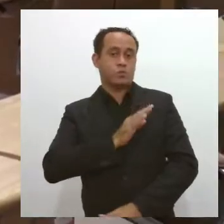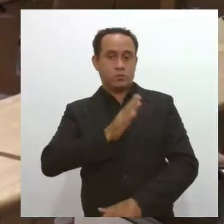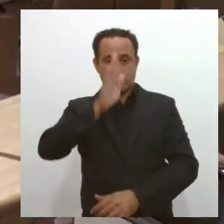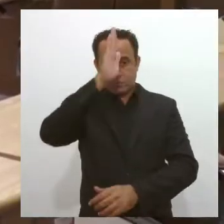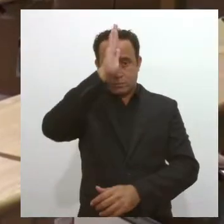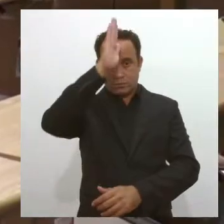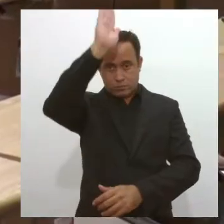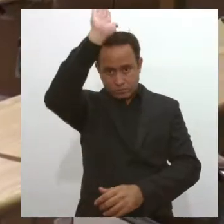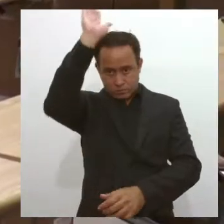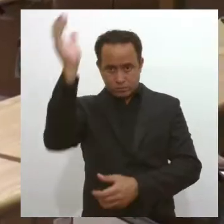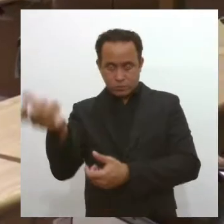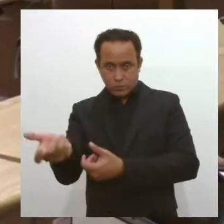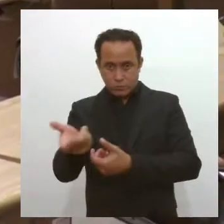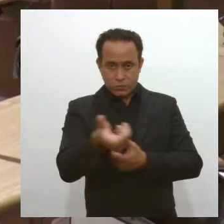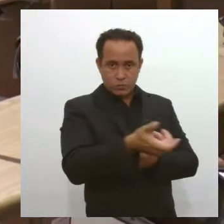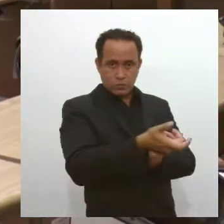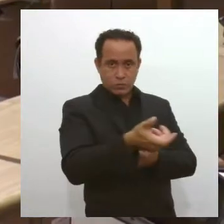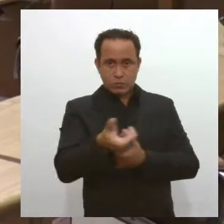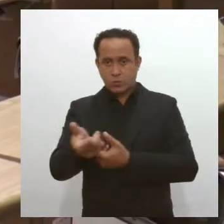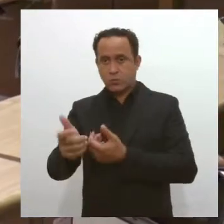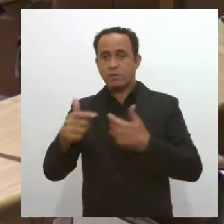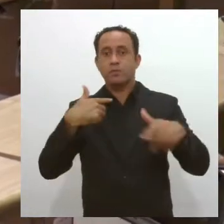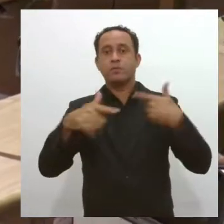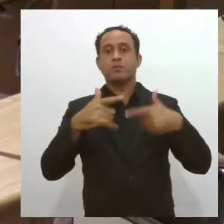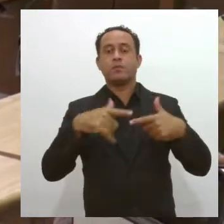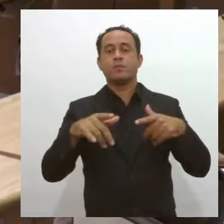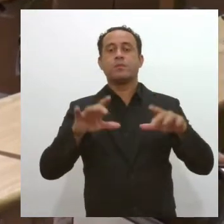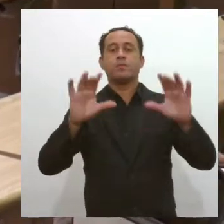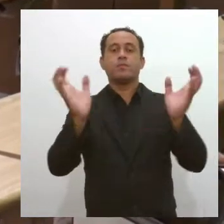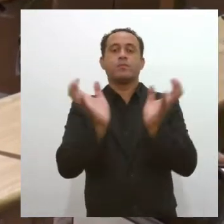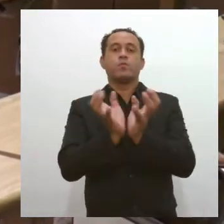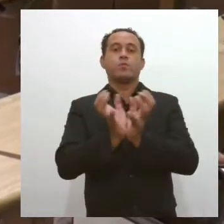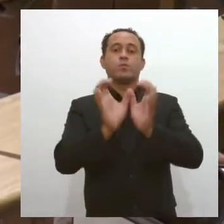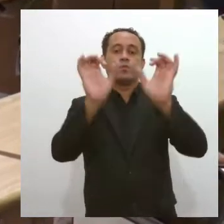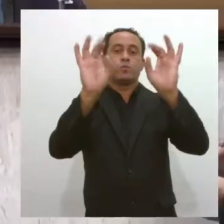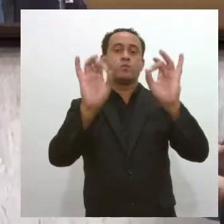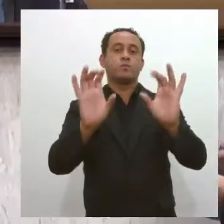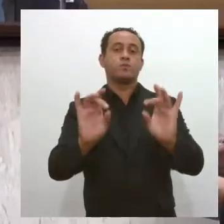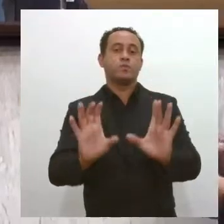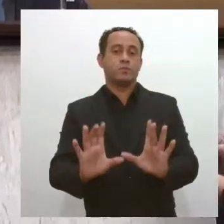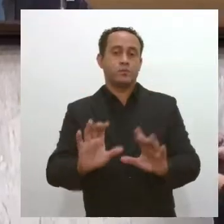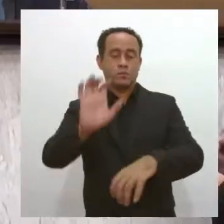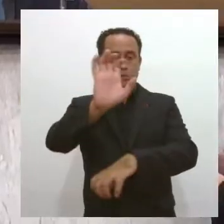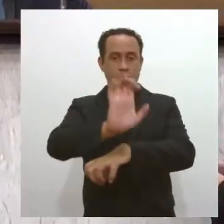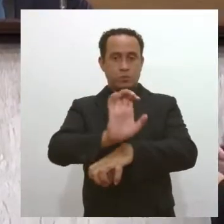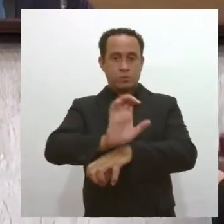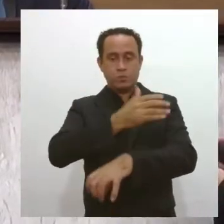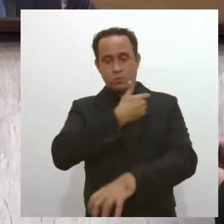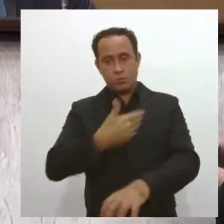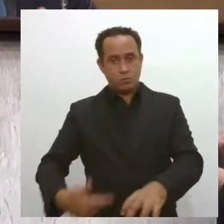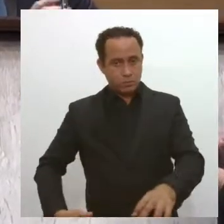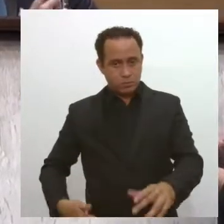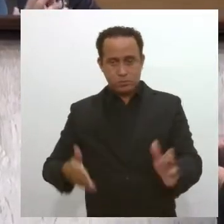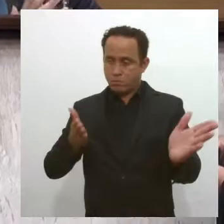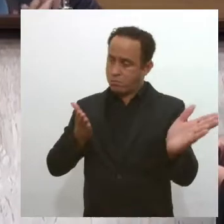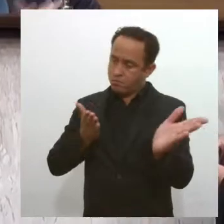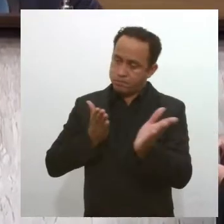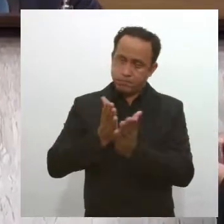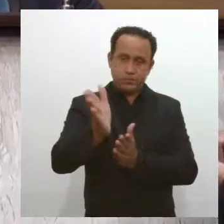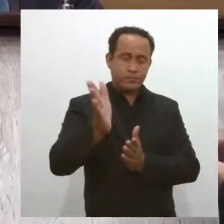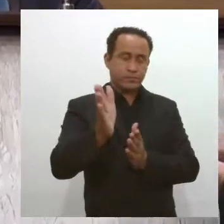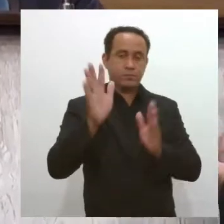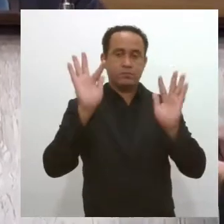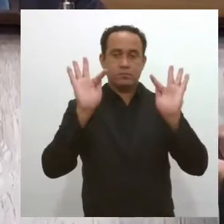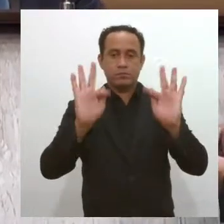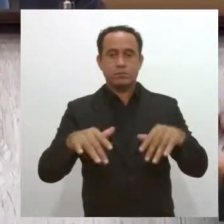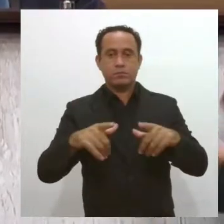militares que desejam atuar no Batalhão Especial de Segurança Patrimonial. A proposição foi aprovada em redação final